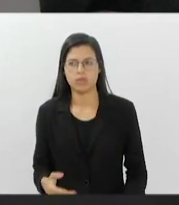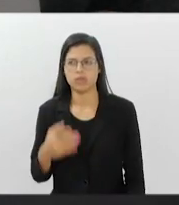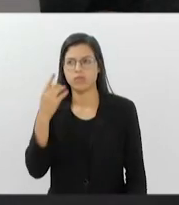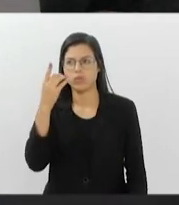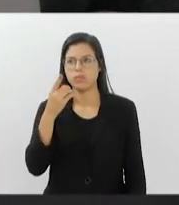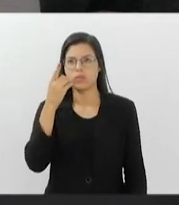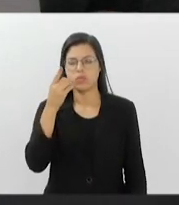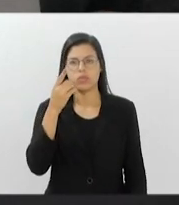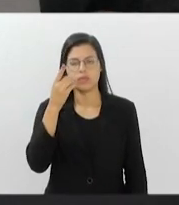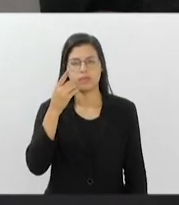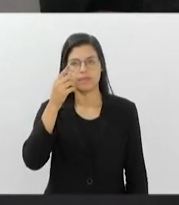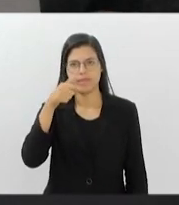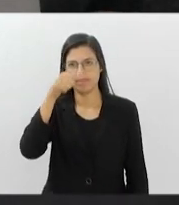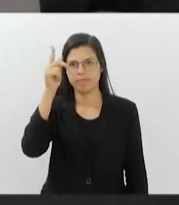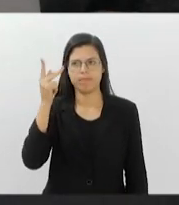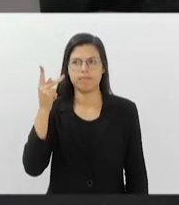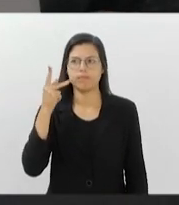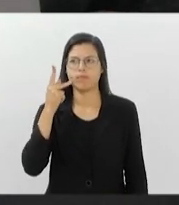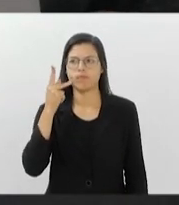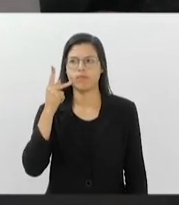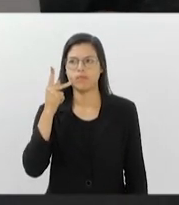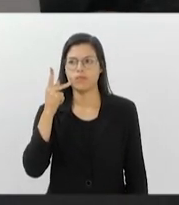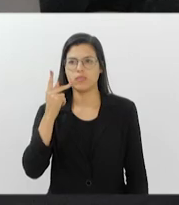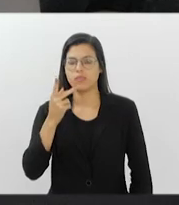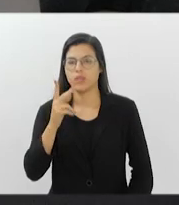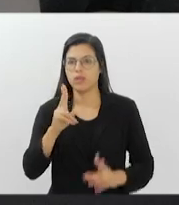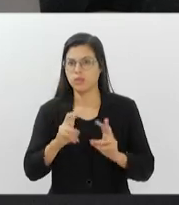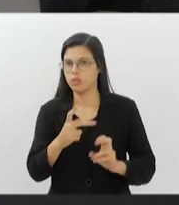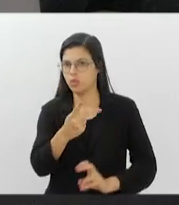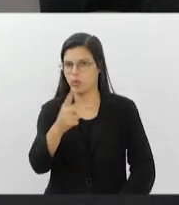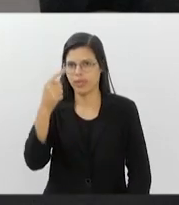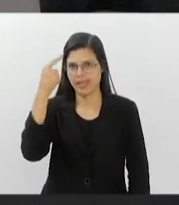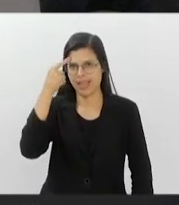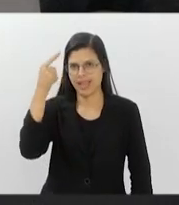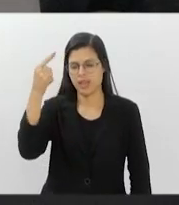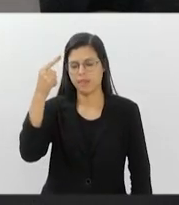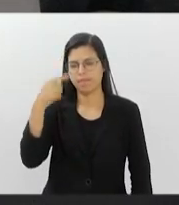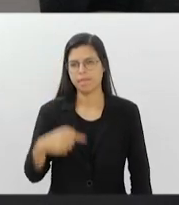Paulo, sobre a vossa ideia,